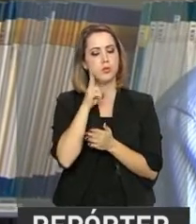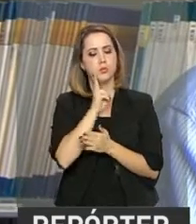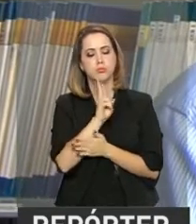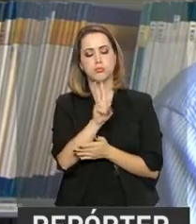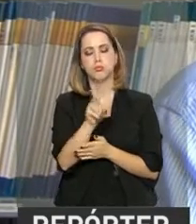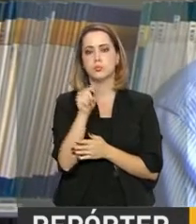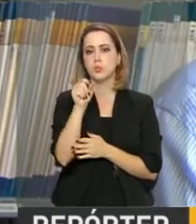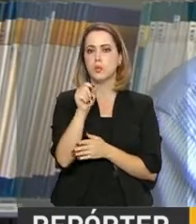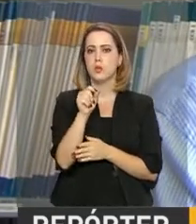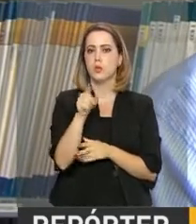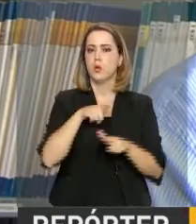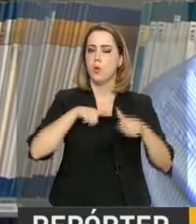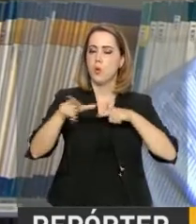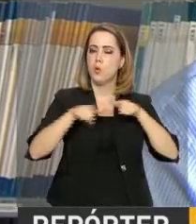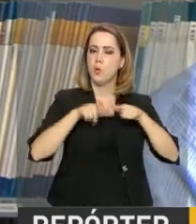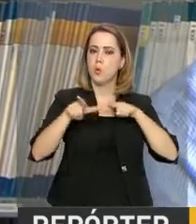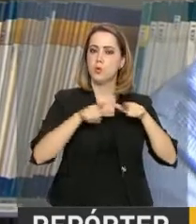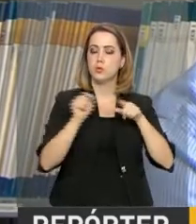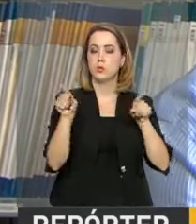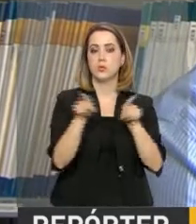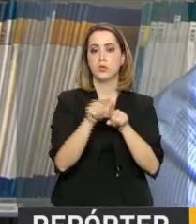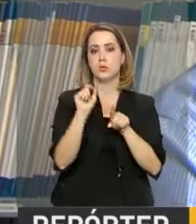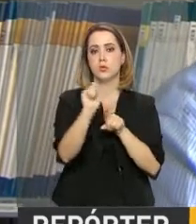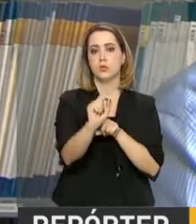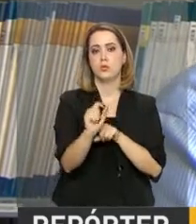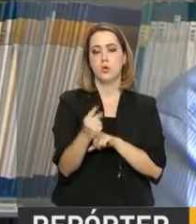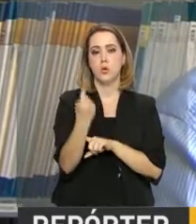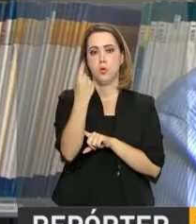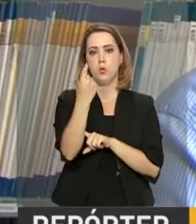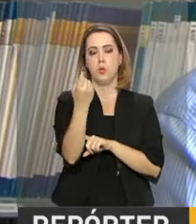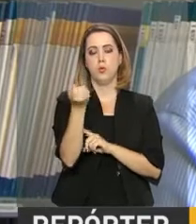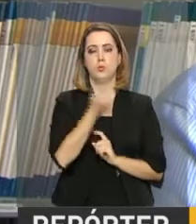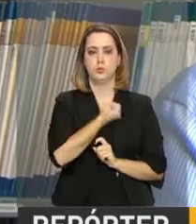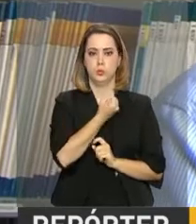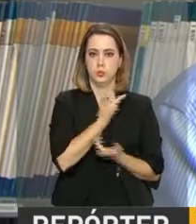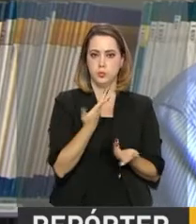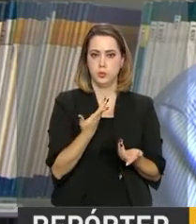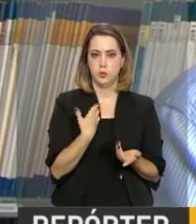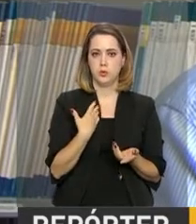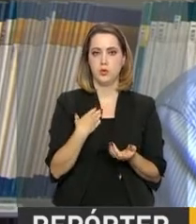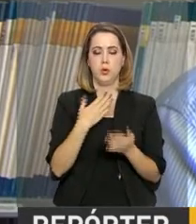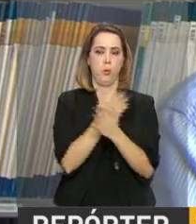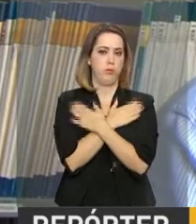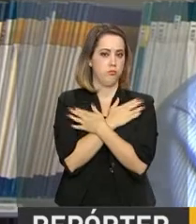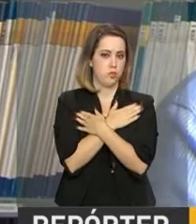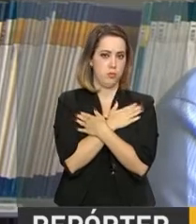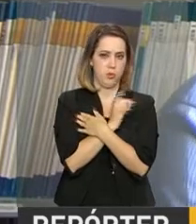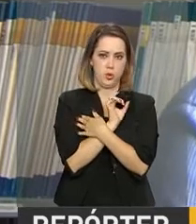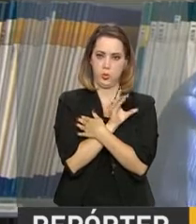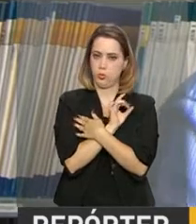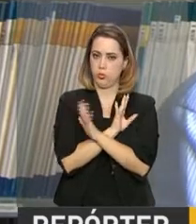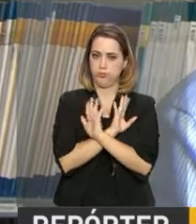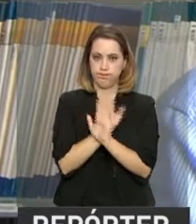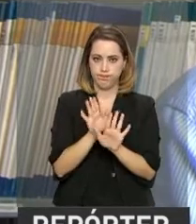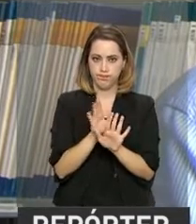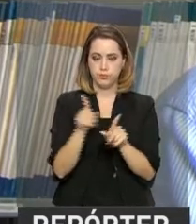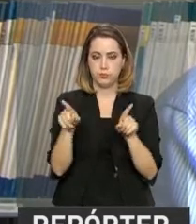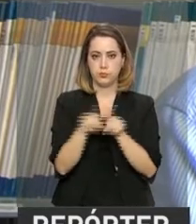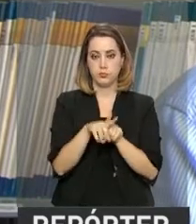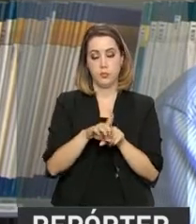da força de trabalho através de apenas um indicador que a desocupação foram inseridos